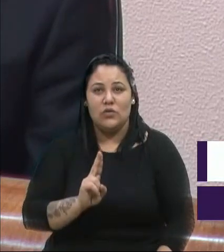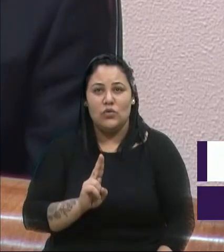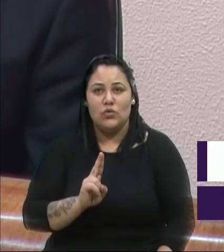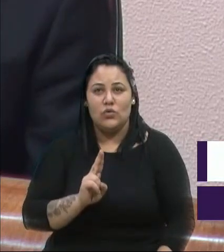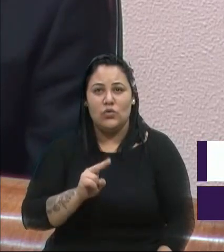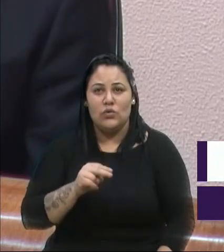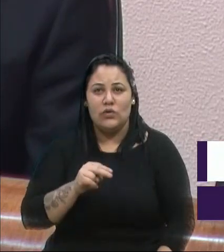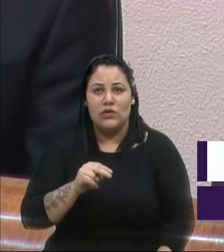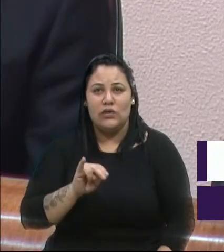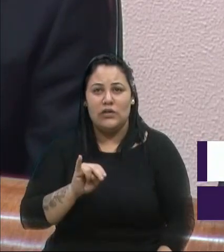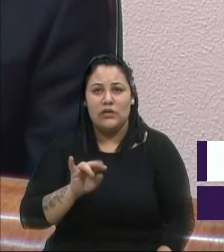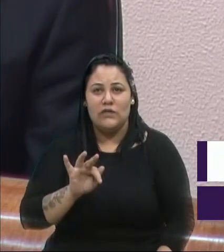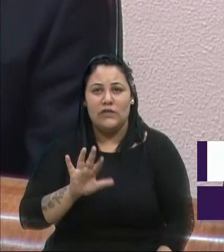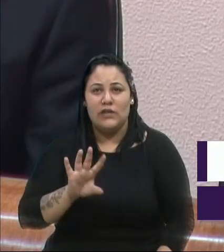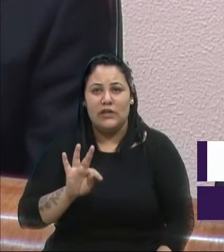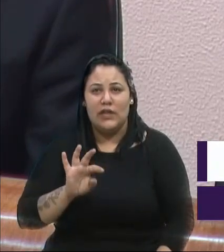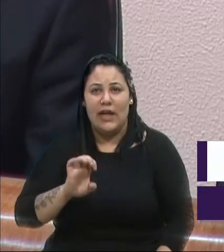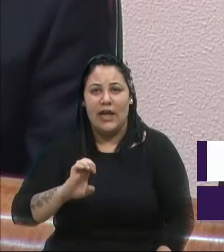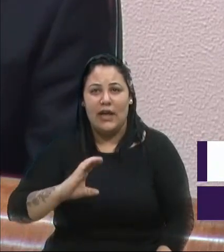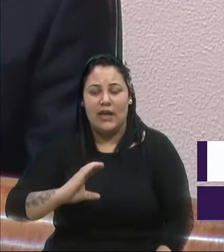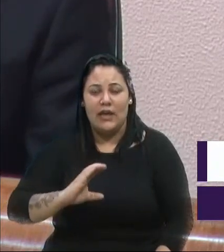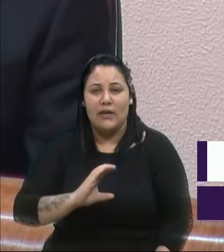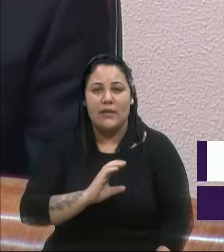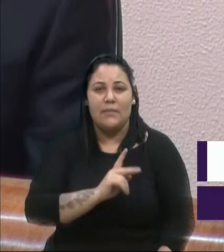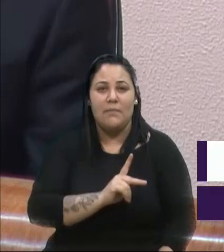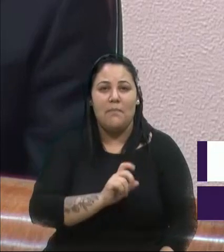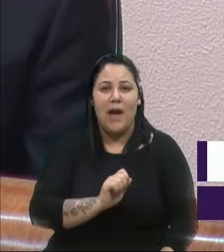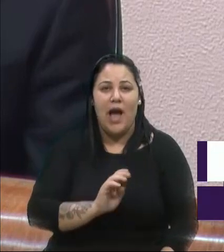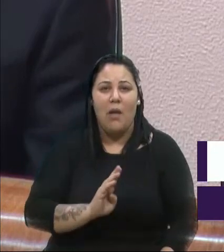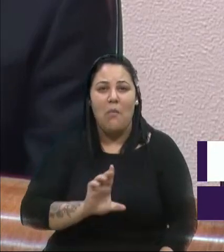Unitec, Pablo Rafael Koenig.